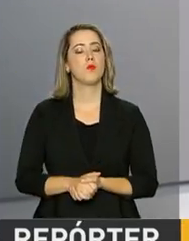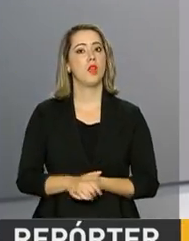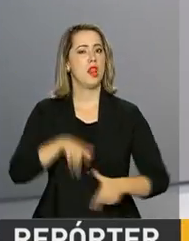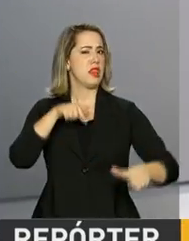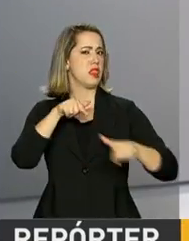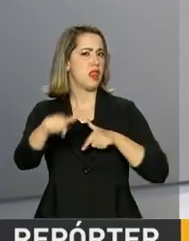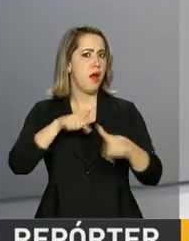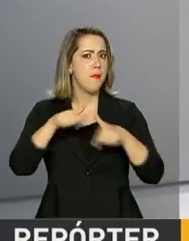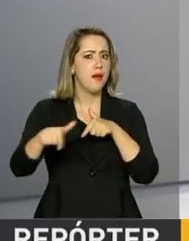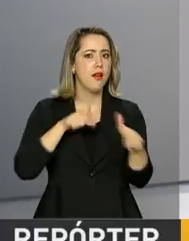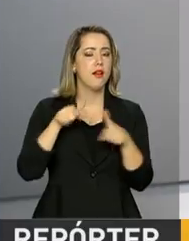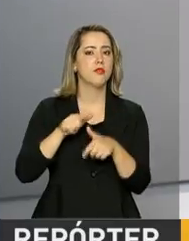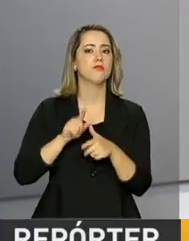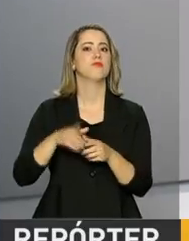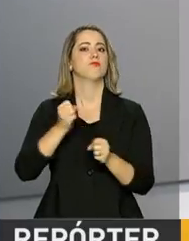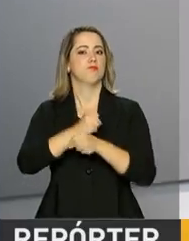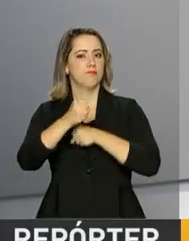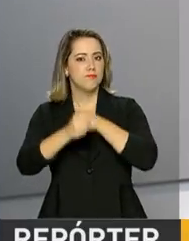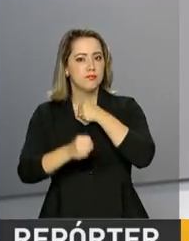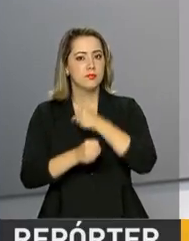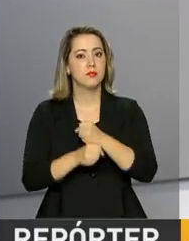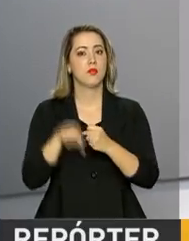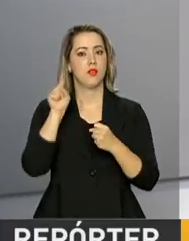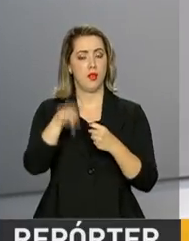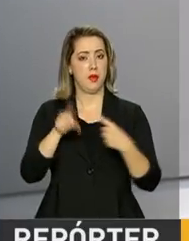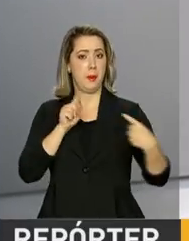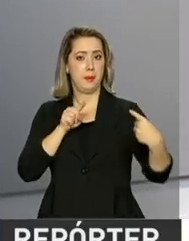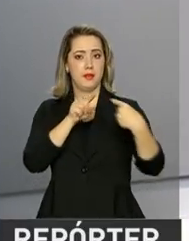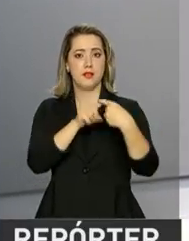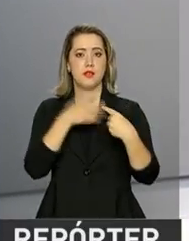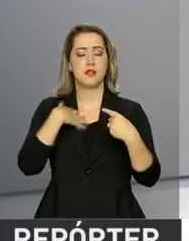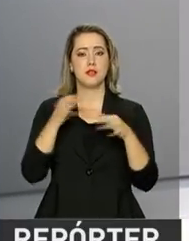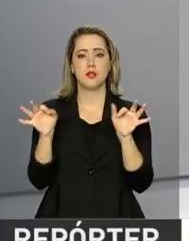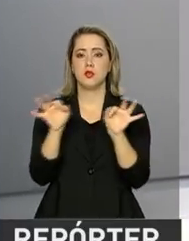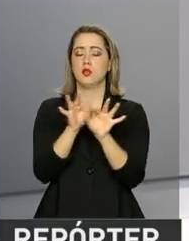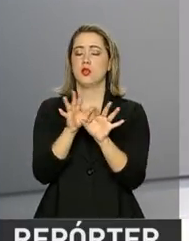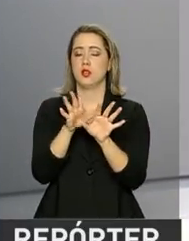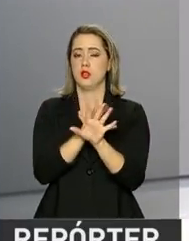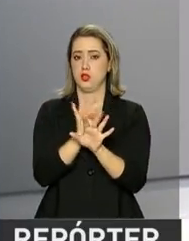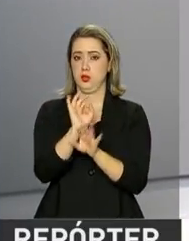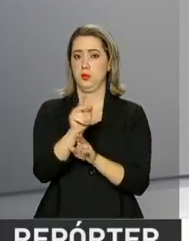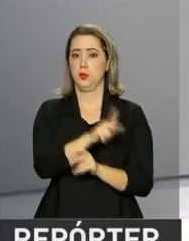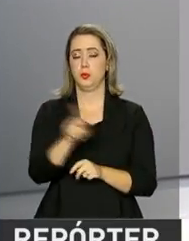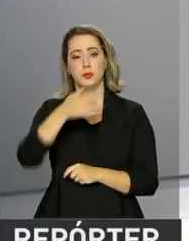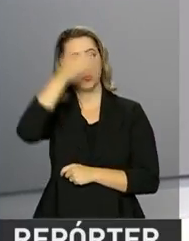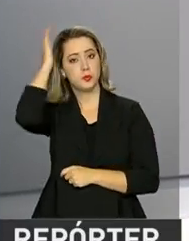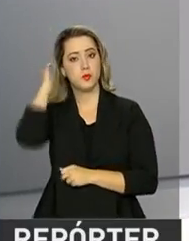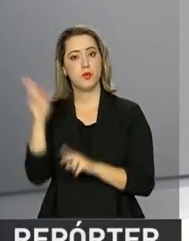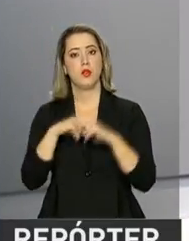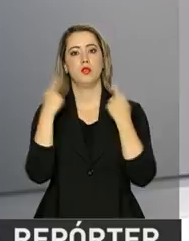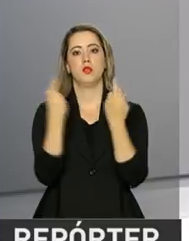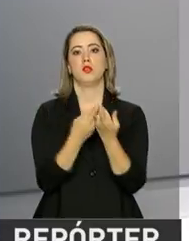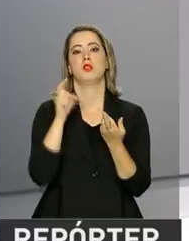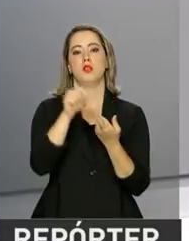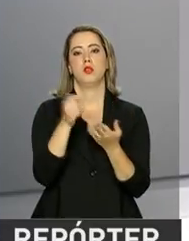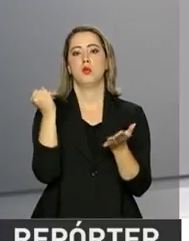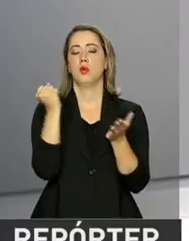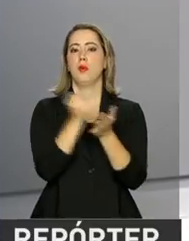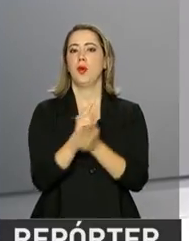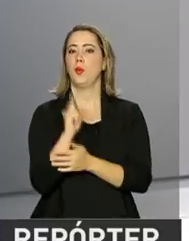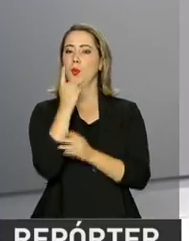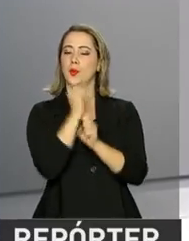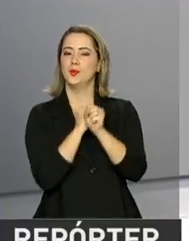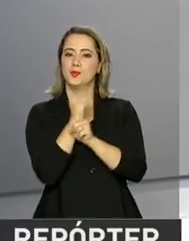muito trabalho nos próximos anos essa foi a mensagem final do presidente michel temer na reunião que marcou um